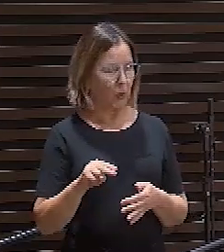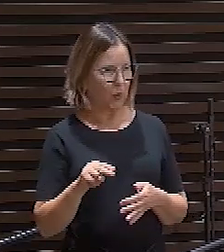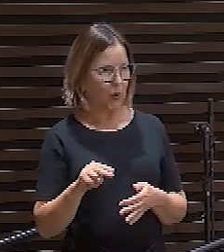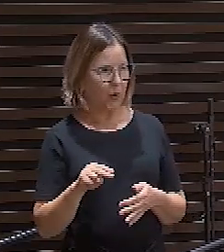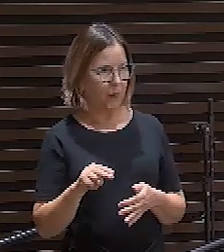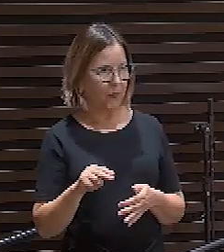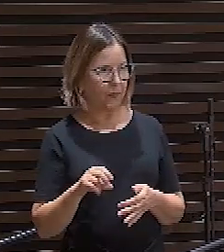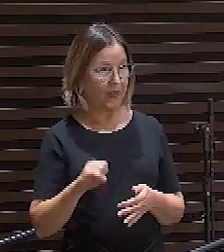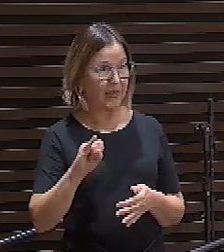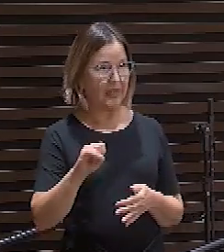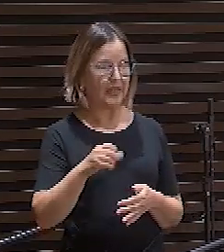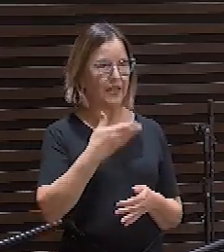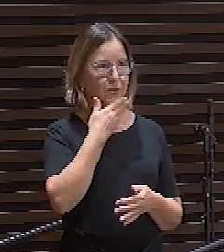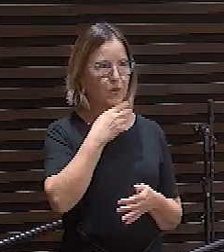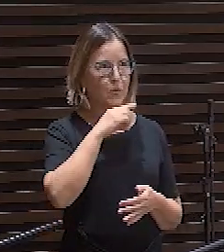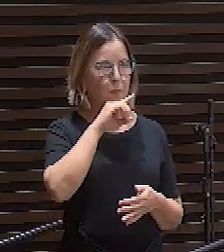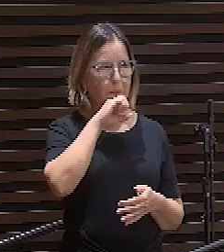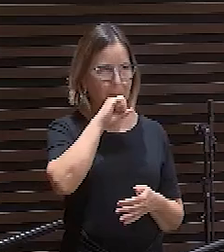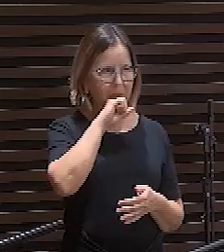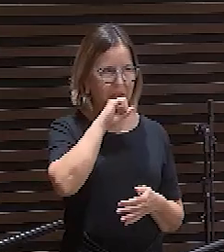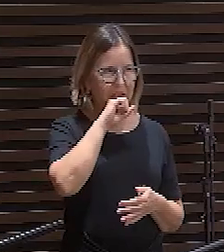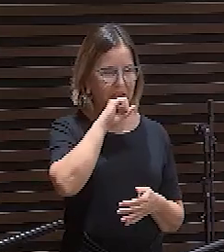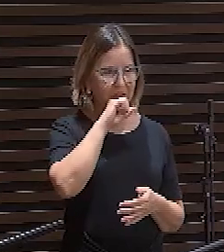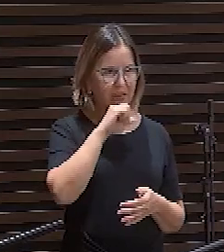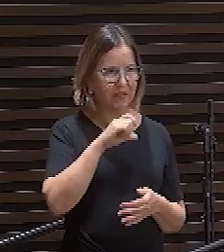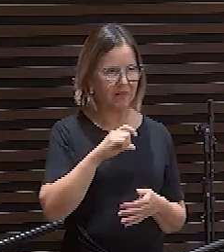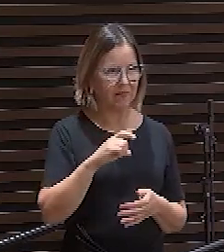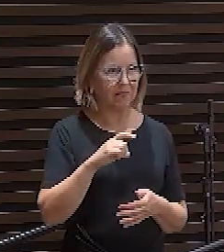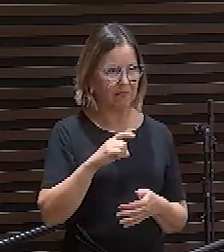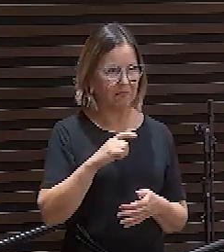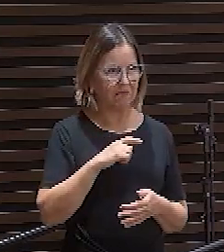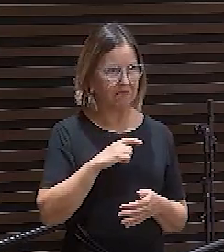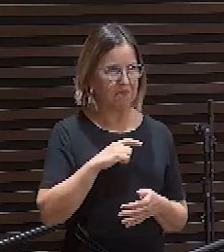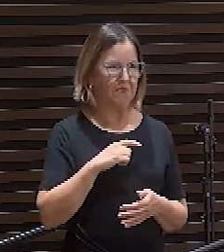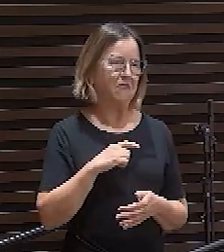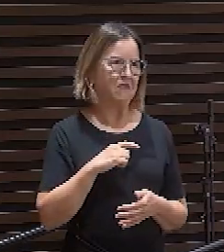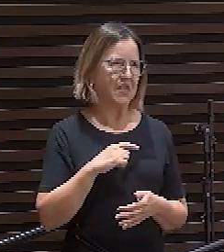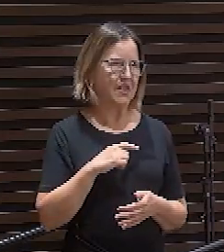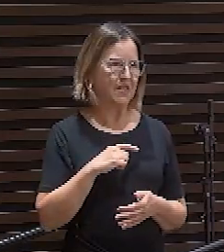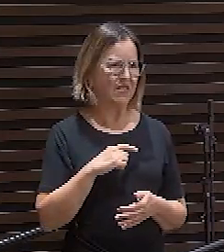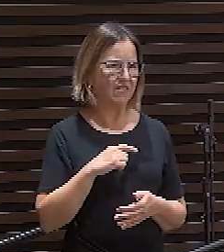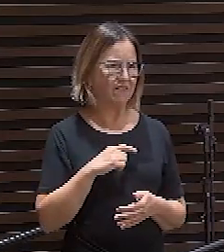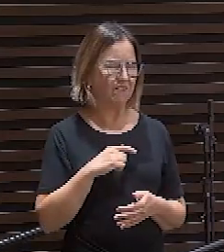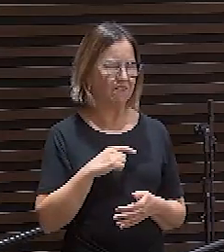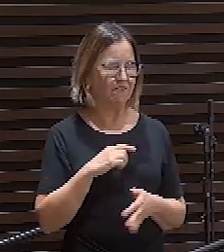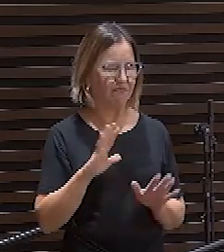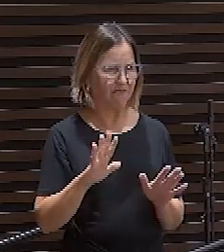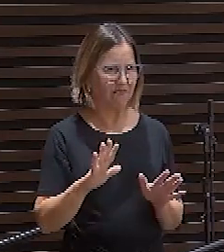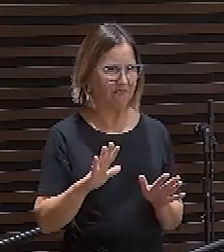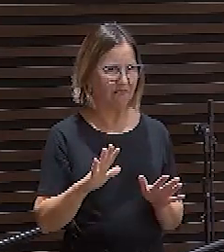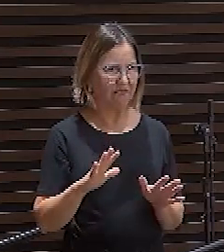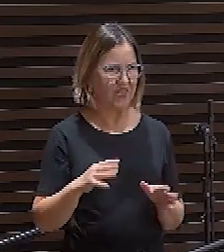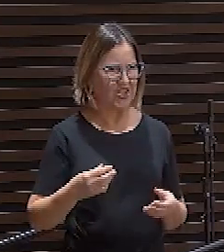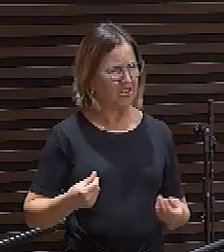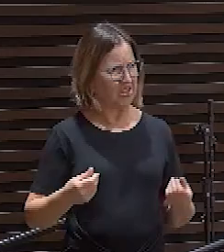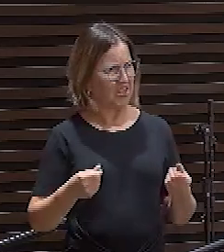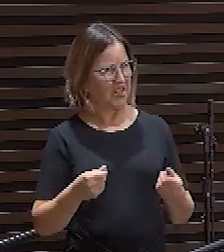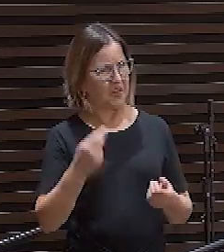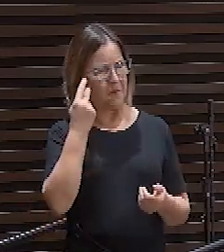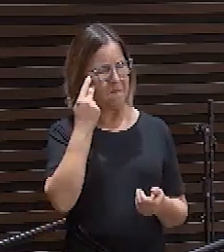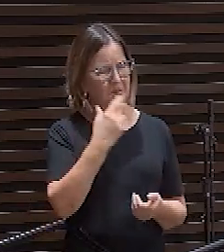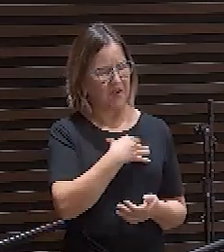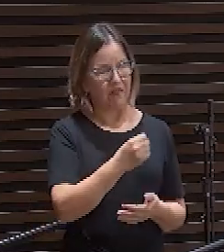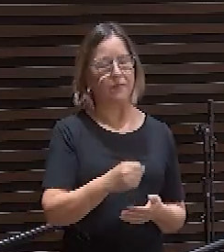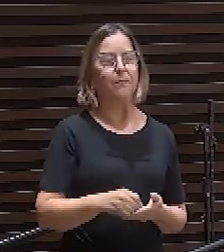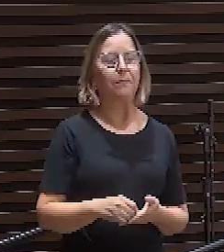tinha. Para vocês terem uma ideia, a primeira herança que Deus deixou para nós, aliás, para